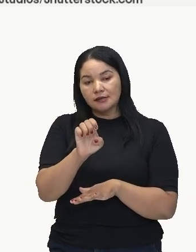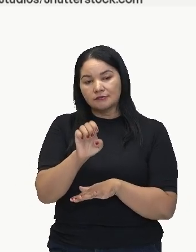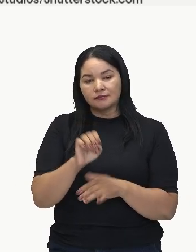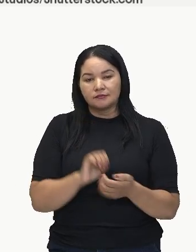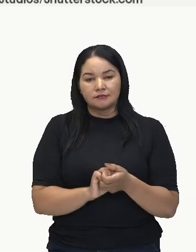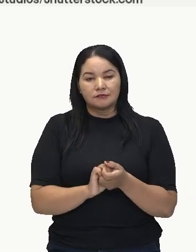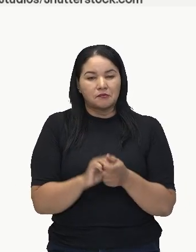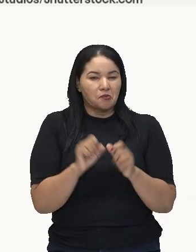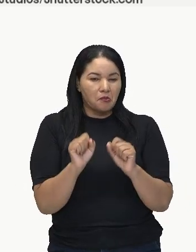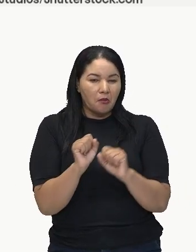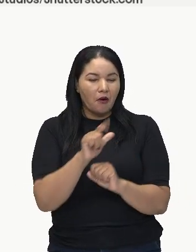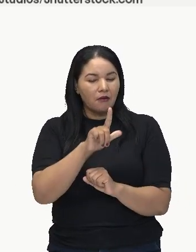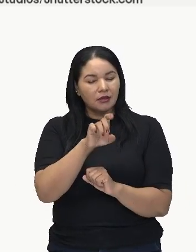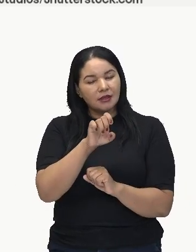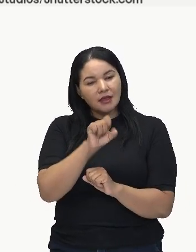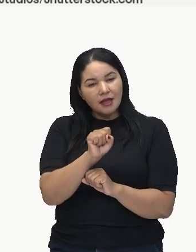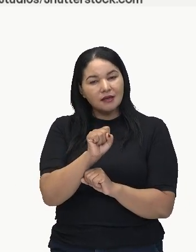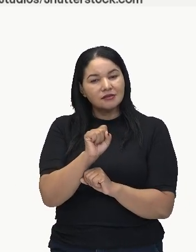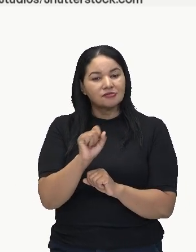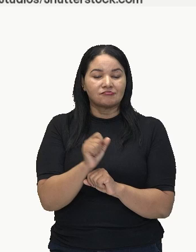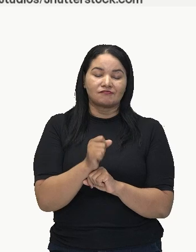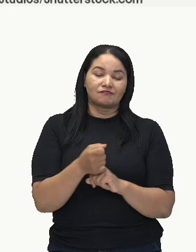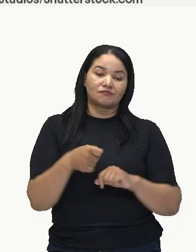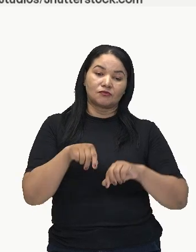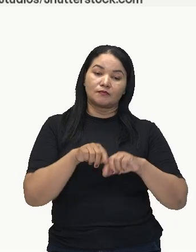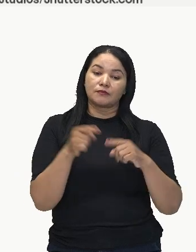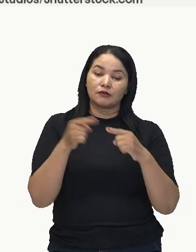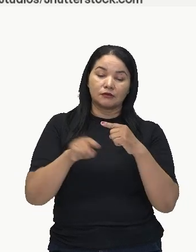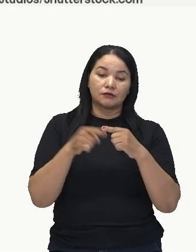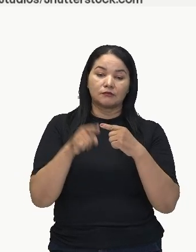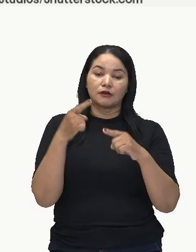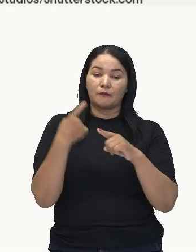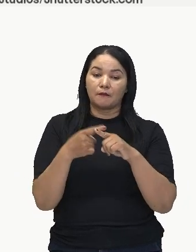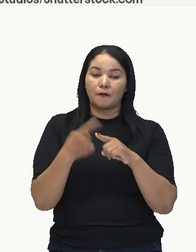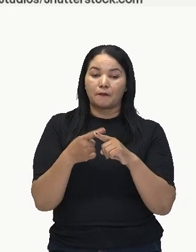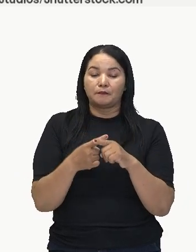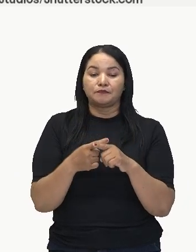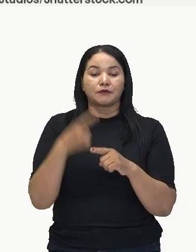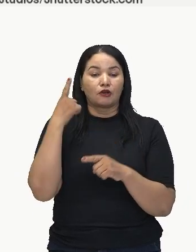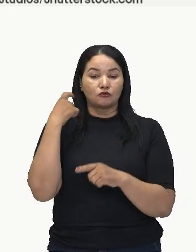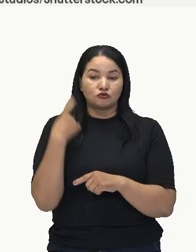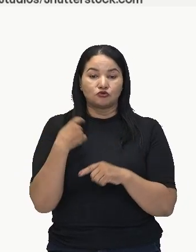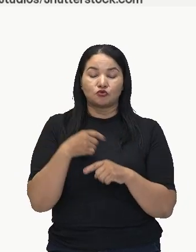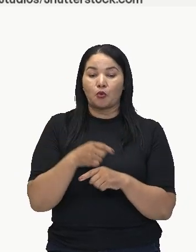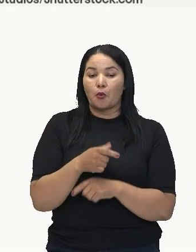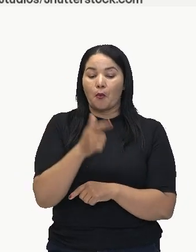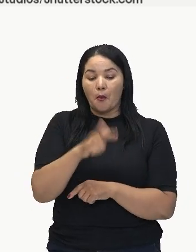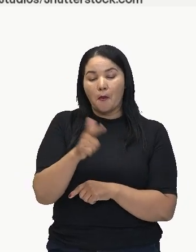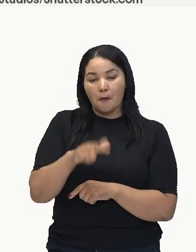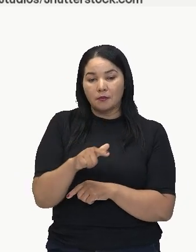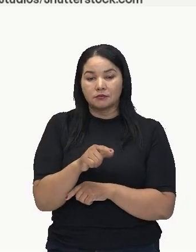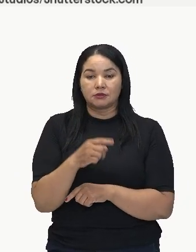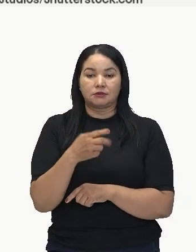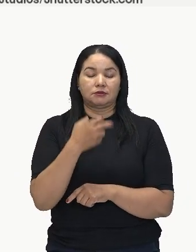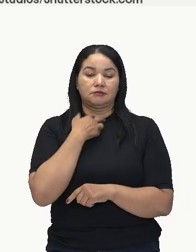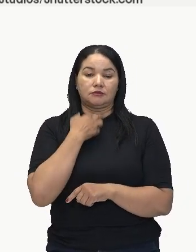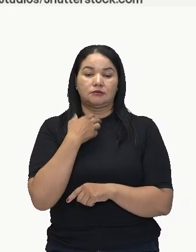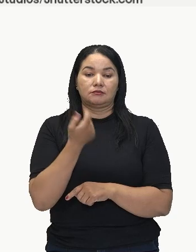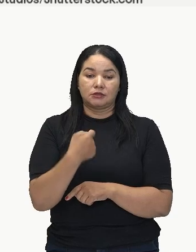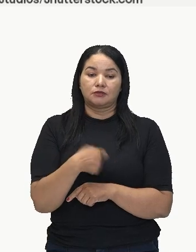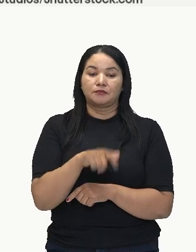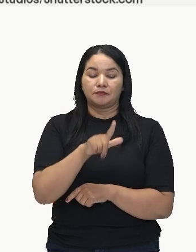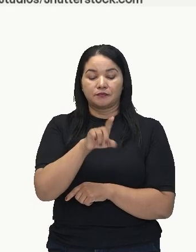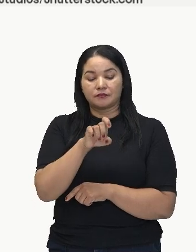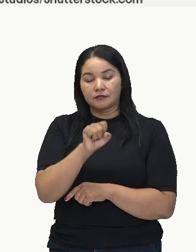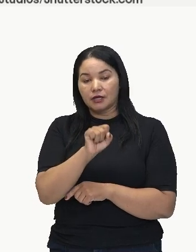les? Aí geraria aqui uma cacofonia. Les, los. Para não gerar essa cacofonia na língua espanhola, o